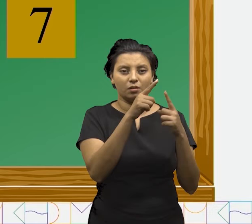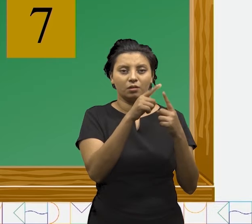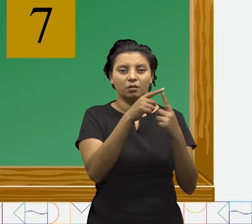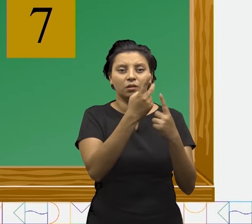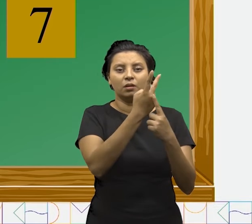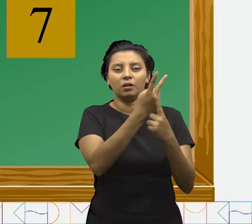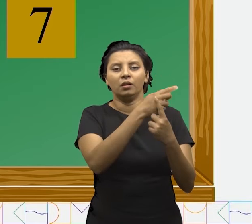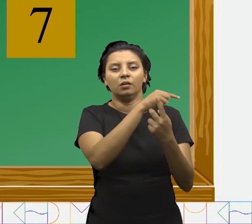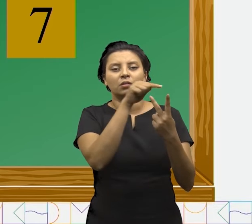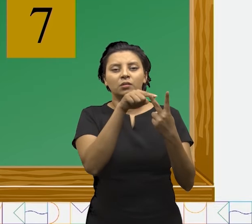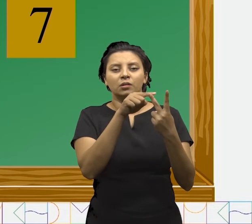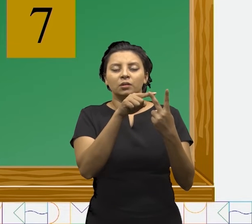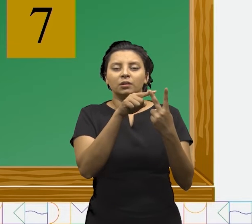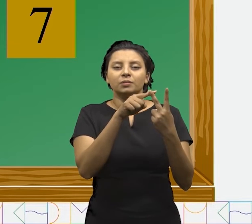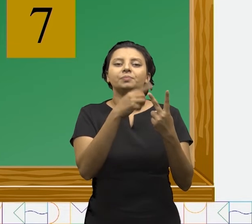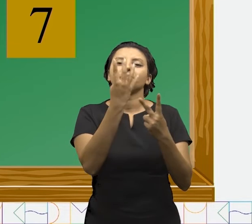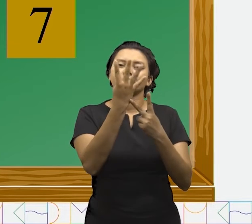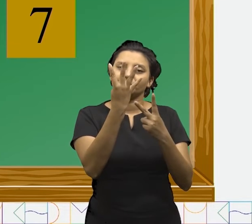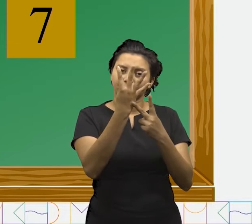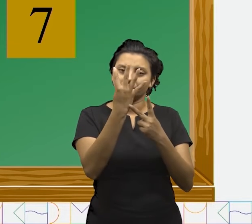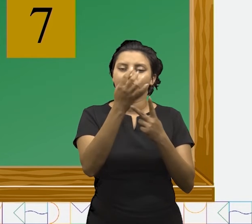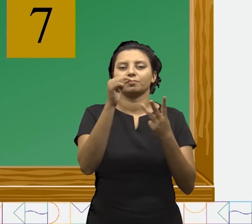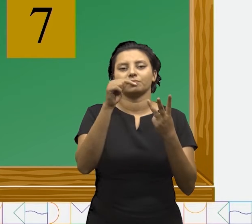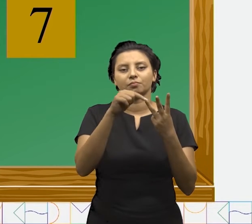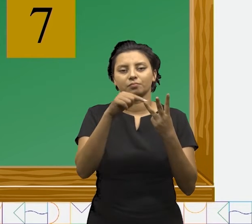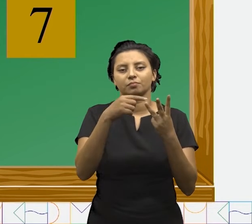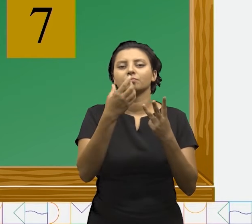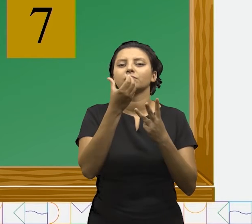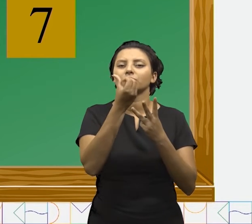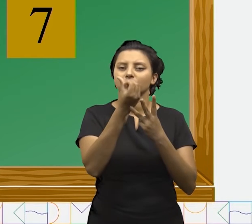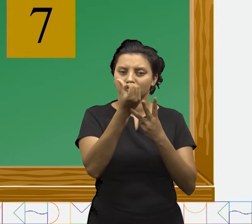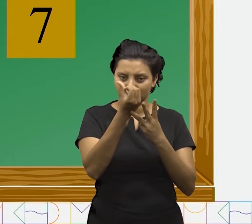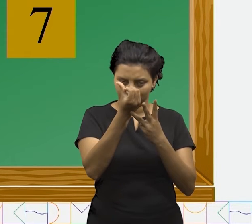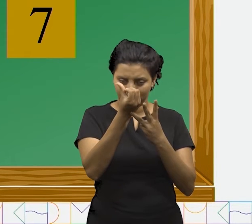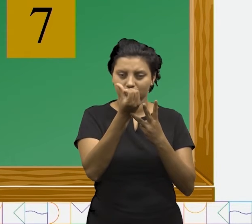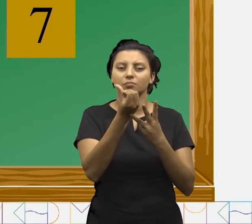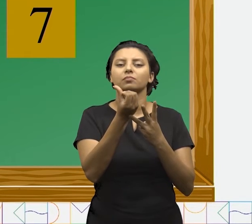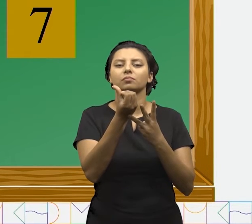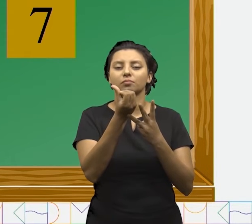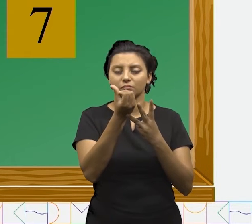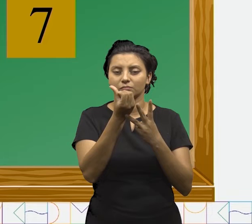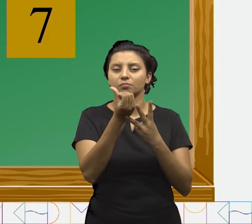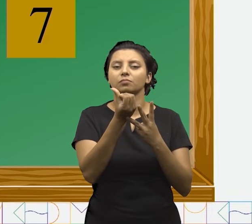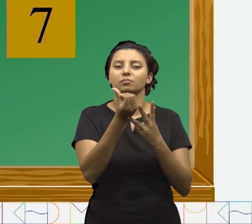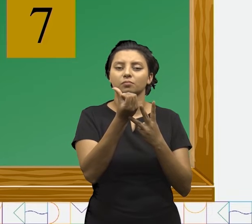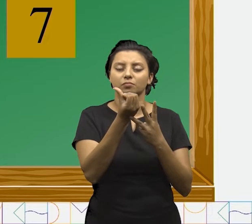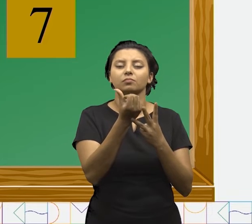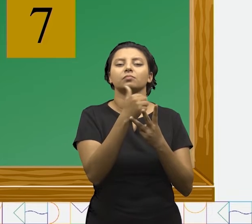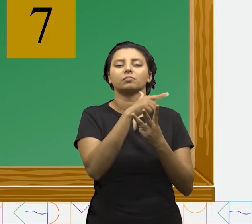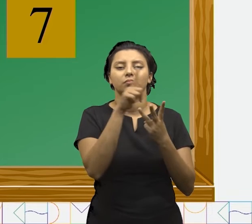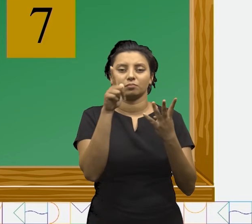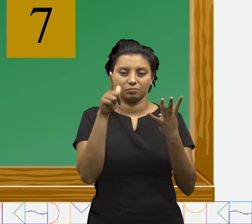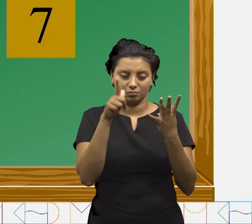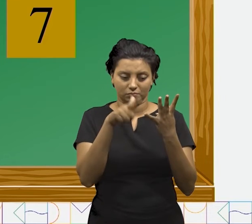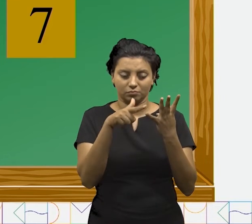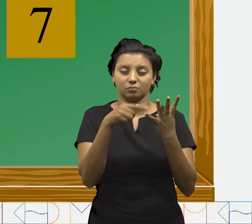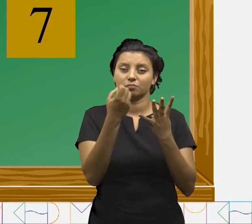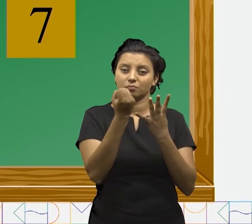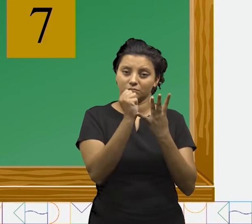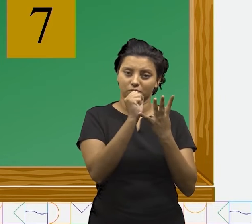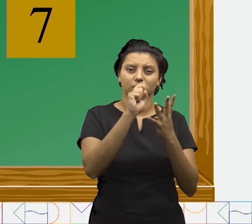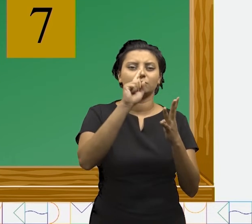número faltoso é o número 4. E o outro número é qual? Seguindo